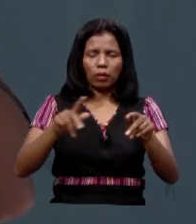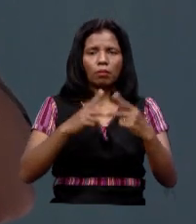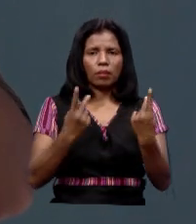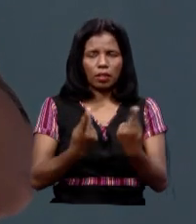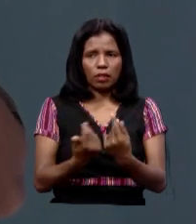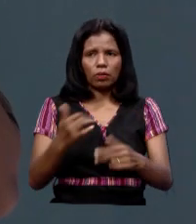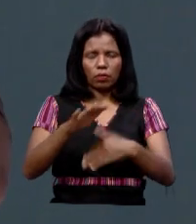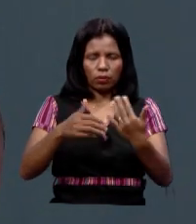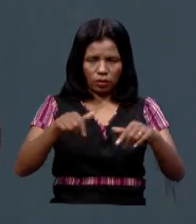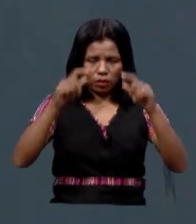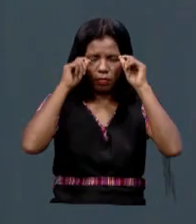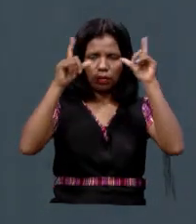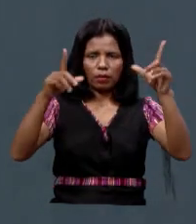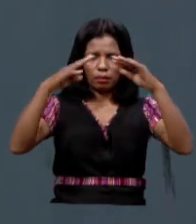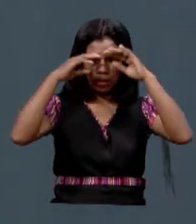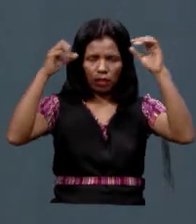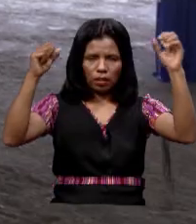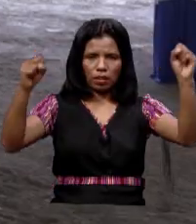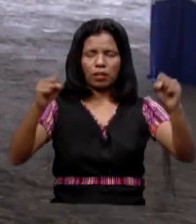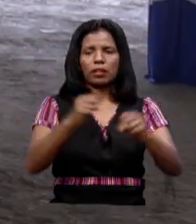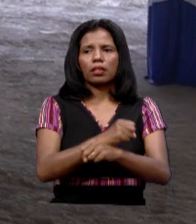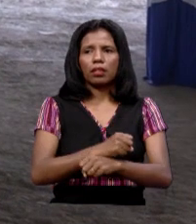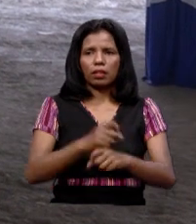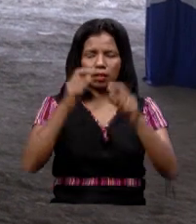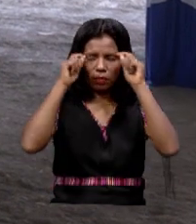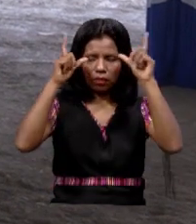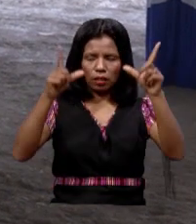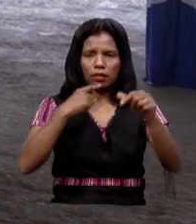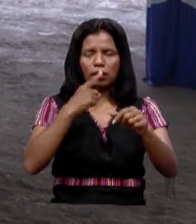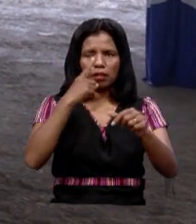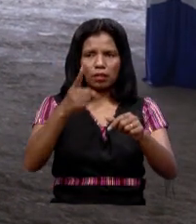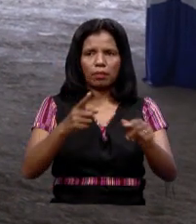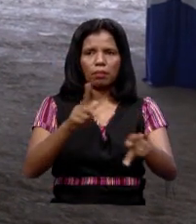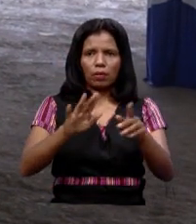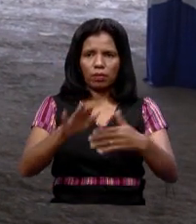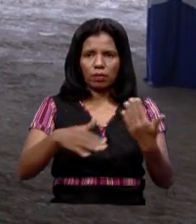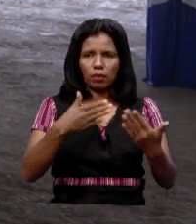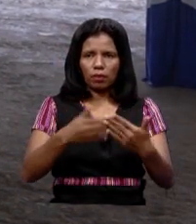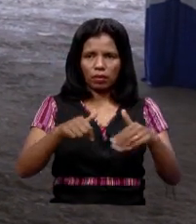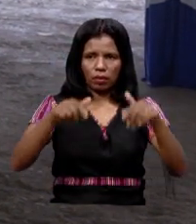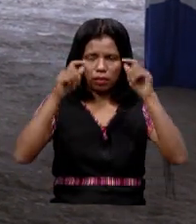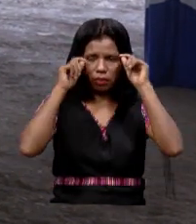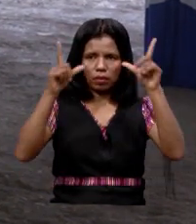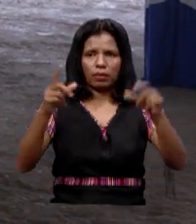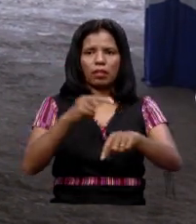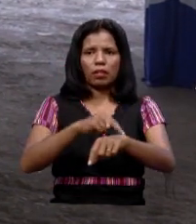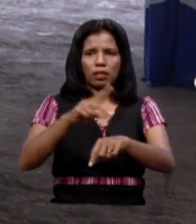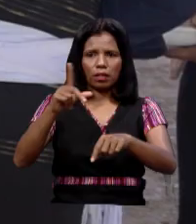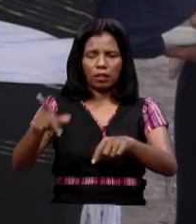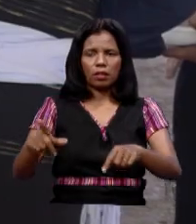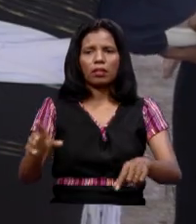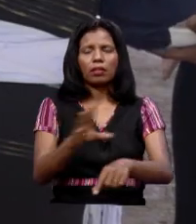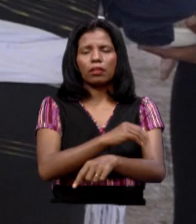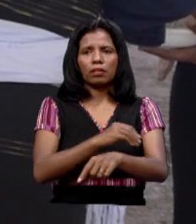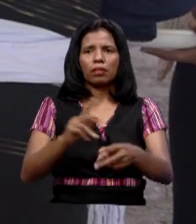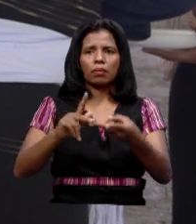nacional. Presidente da Câmara Comércio e Indústria Timor-Leste apela ao setor privado hotu e ao território nacional, onde sai